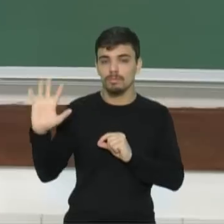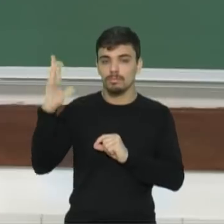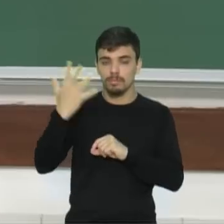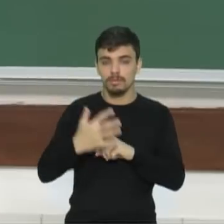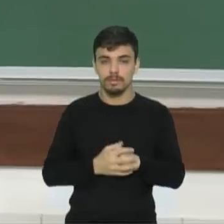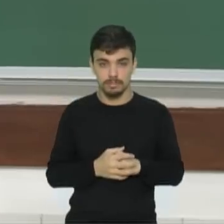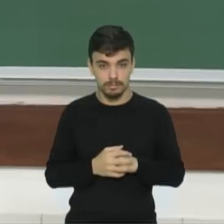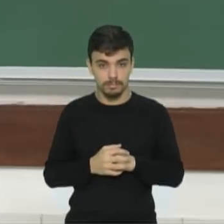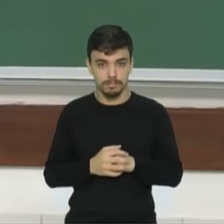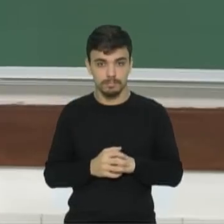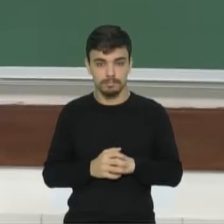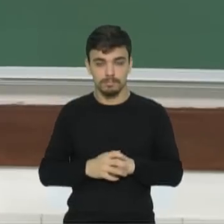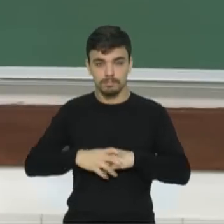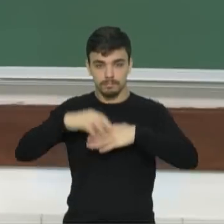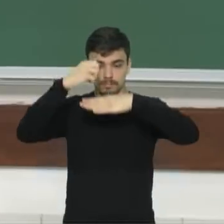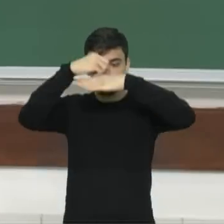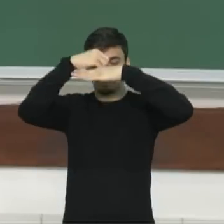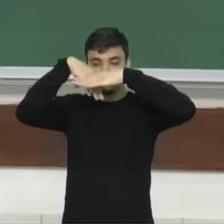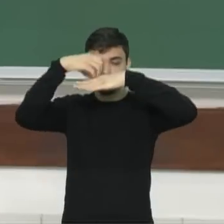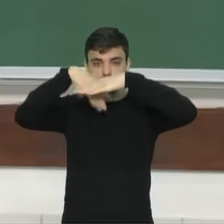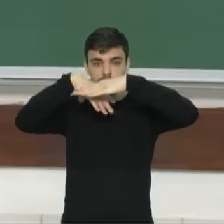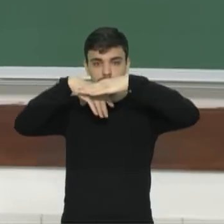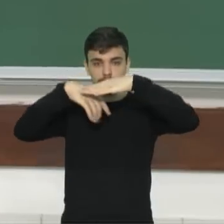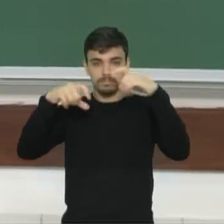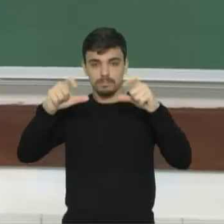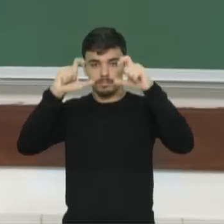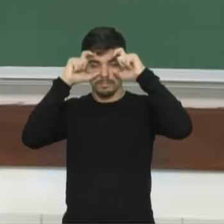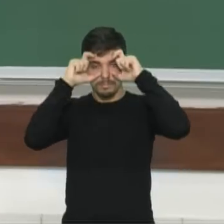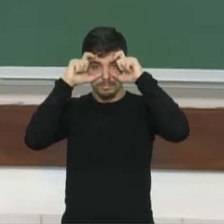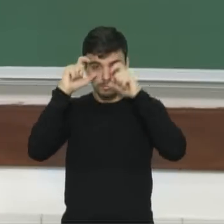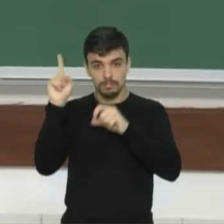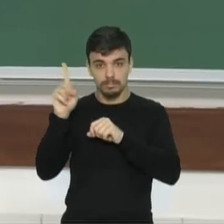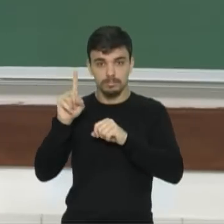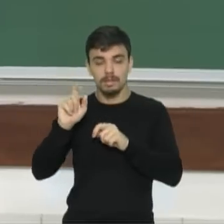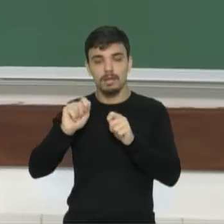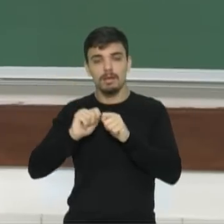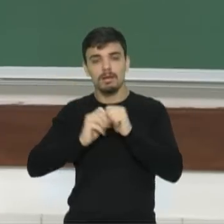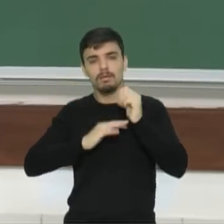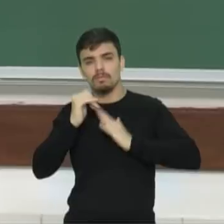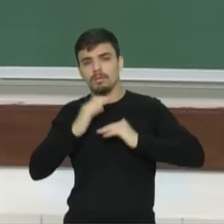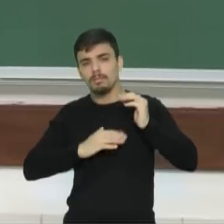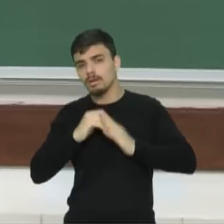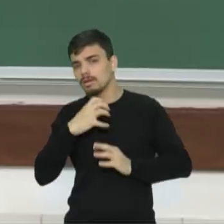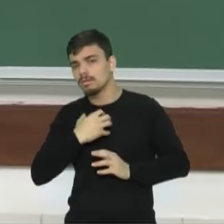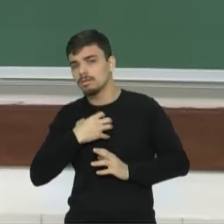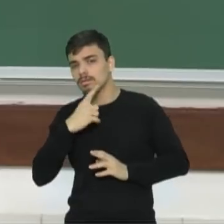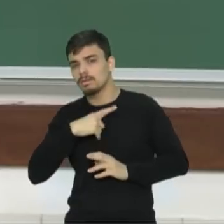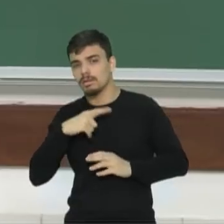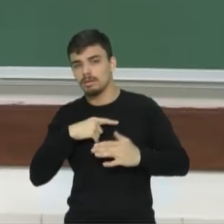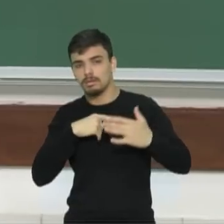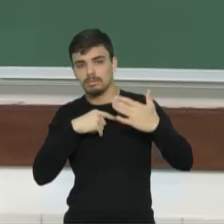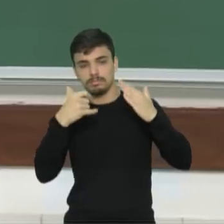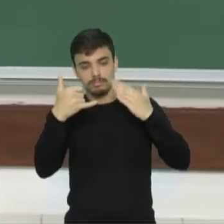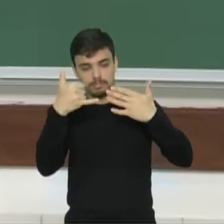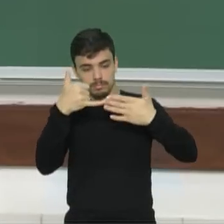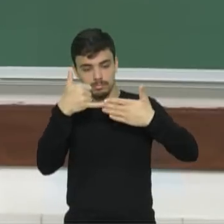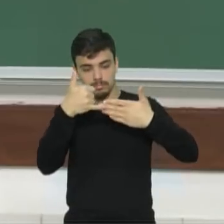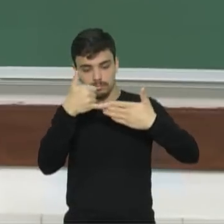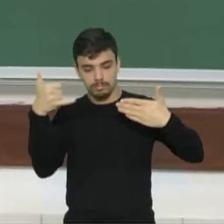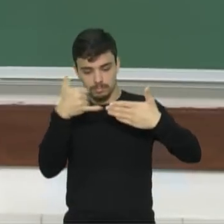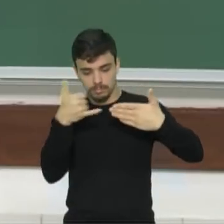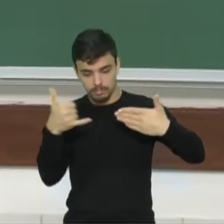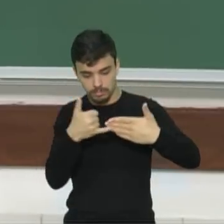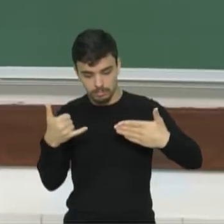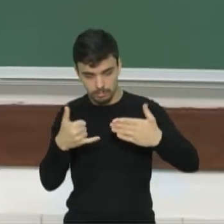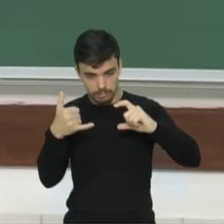luz está passando por ele. Esse óculos aqui, ele é fabricado de um jeito que ele tem um monte de linhas em um sentido. E